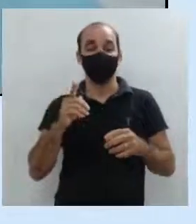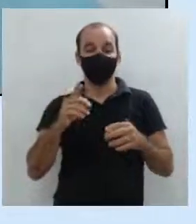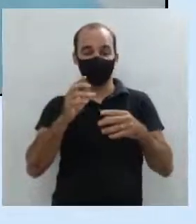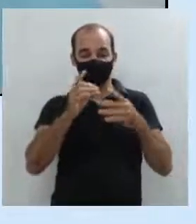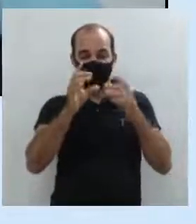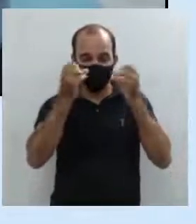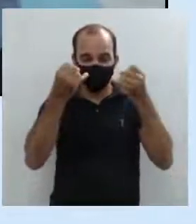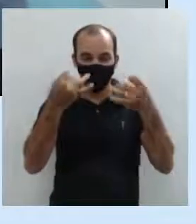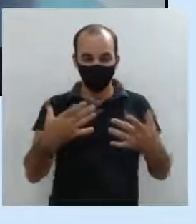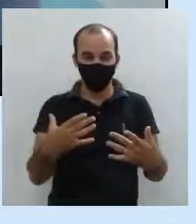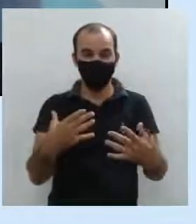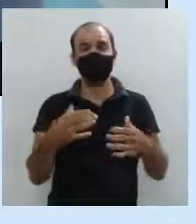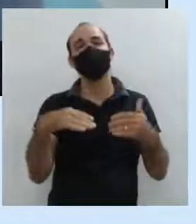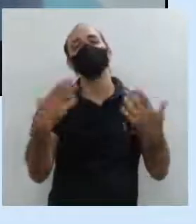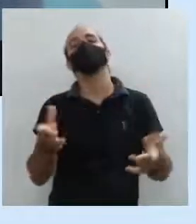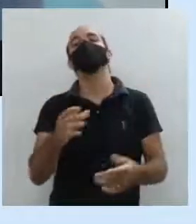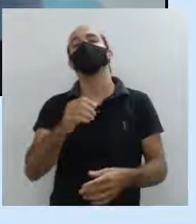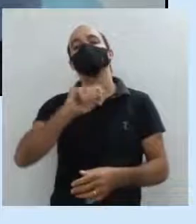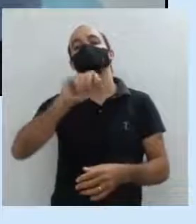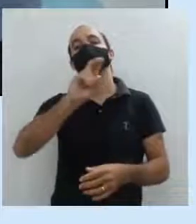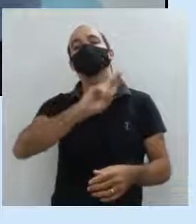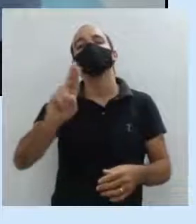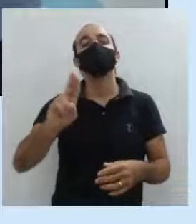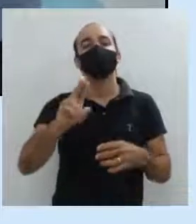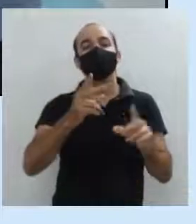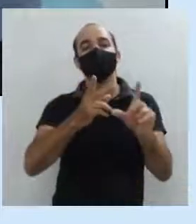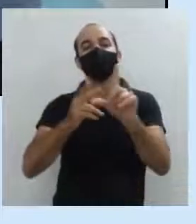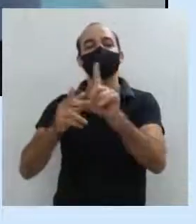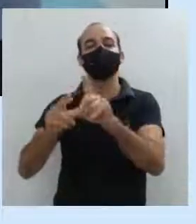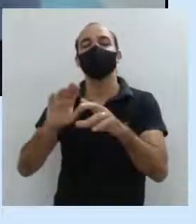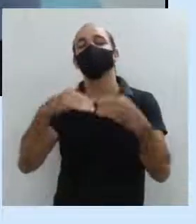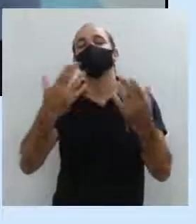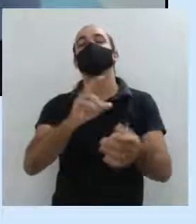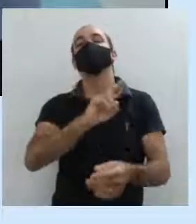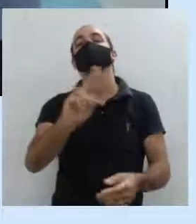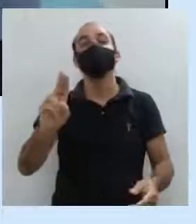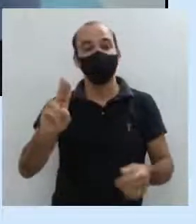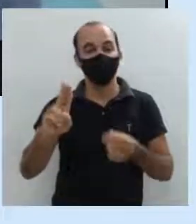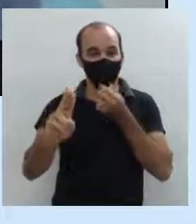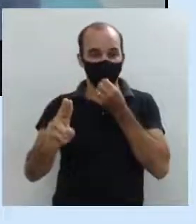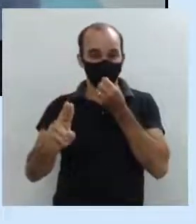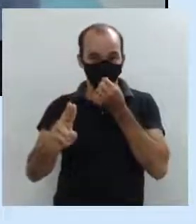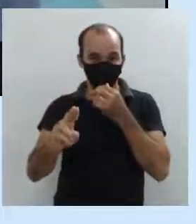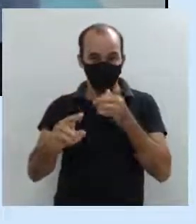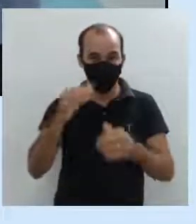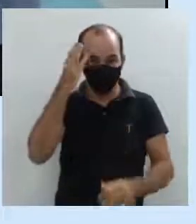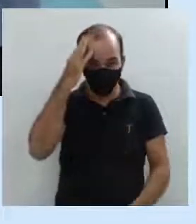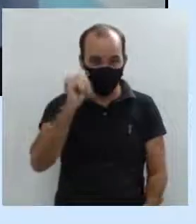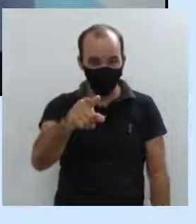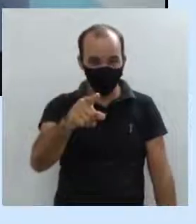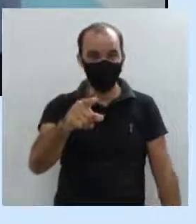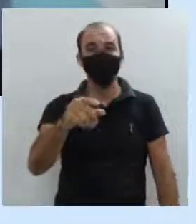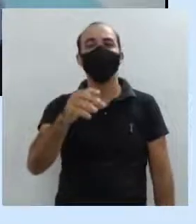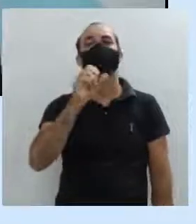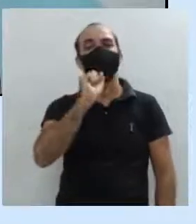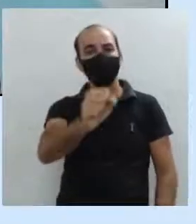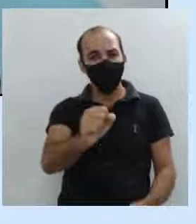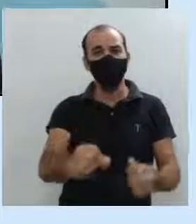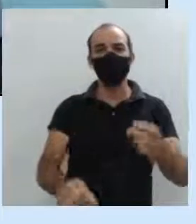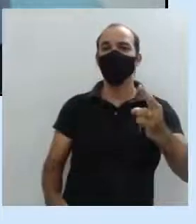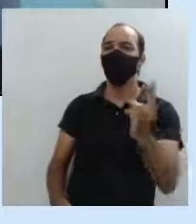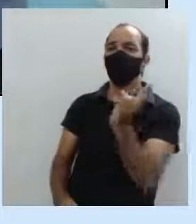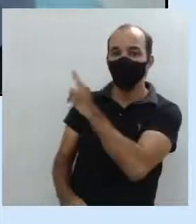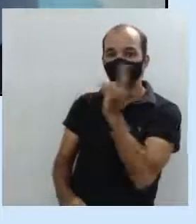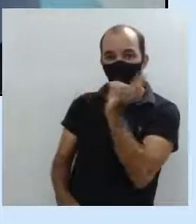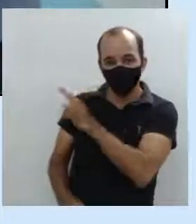especial, que é um sorteio, certo, para vocês, tá bom? É um sorteio para você, quem